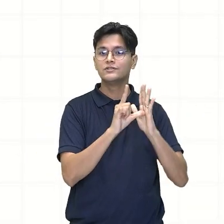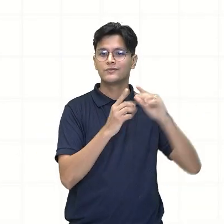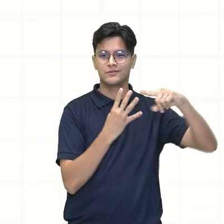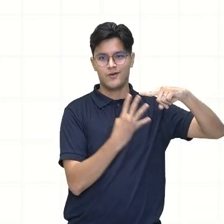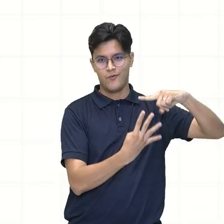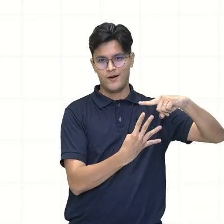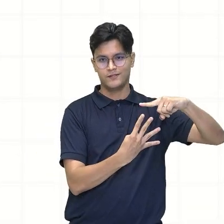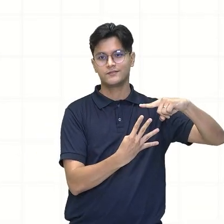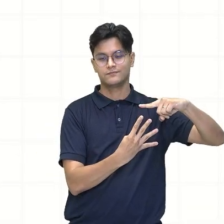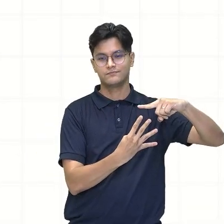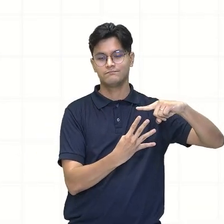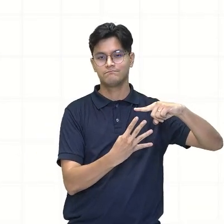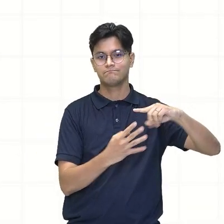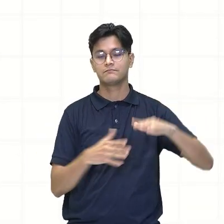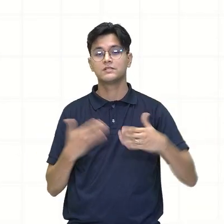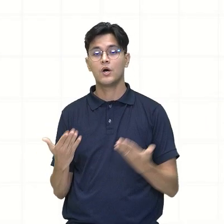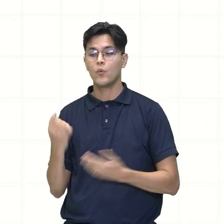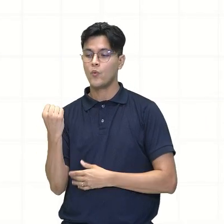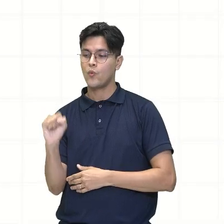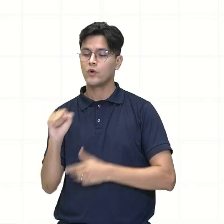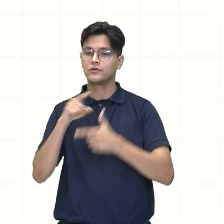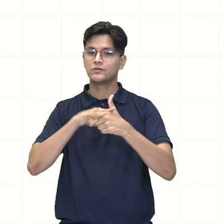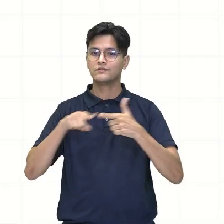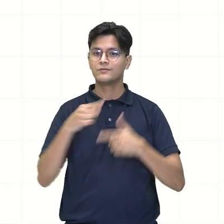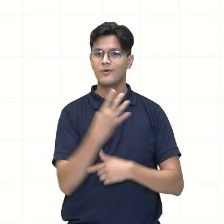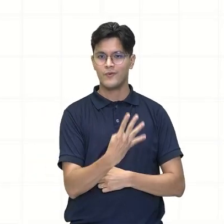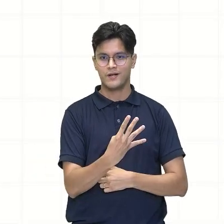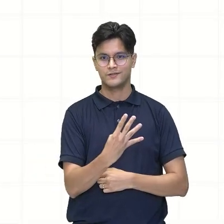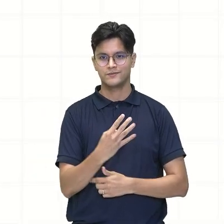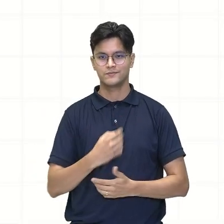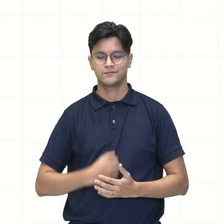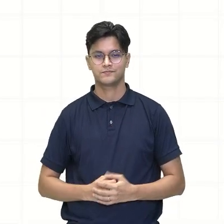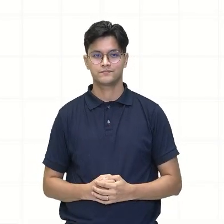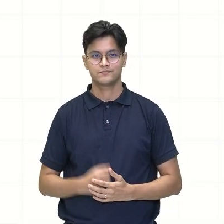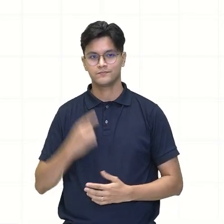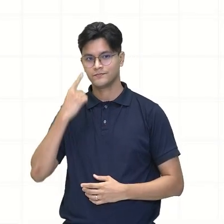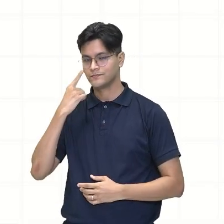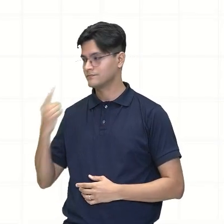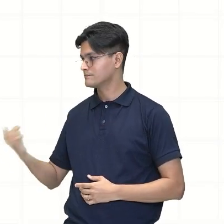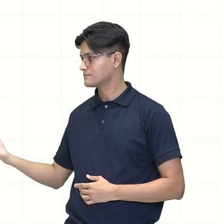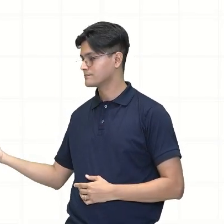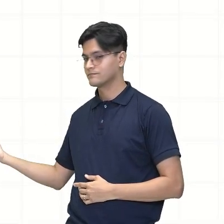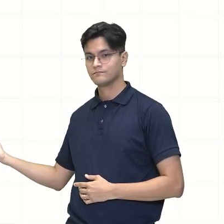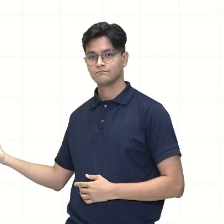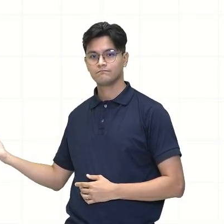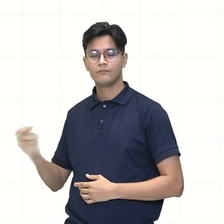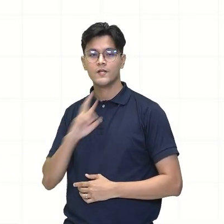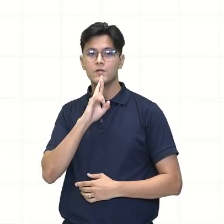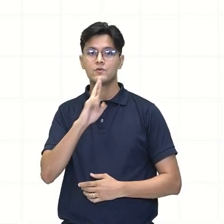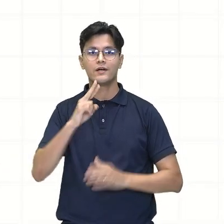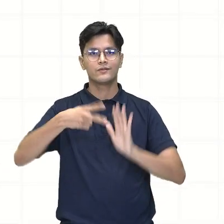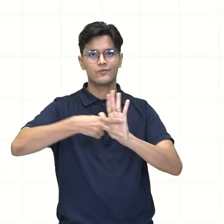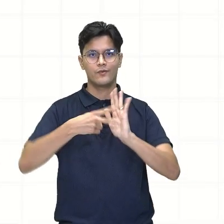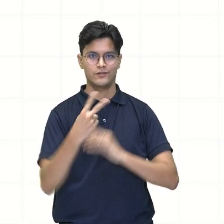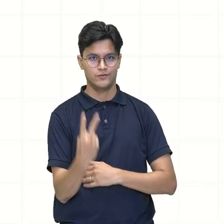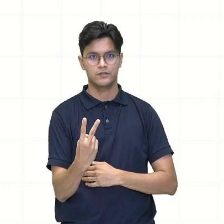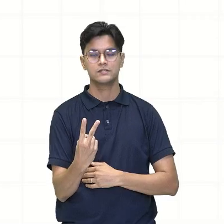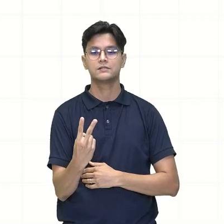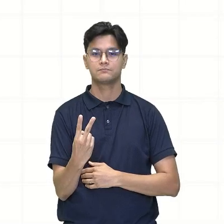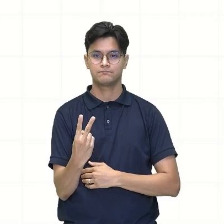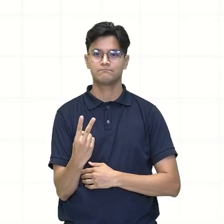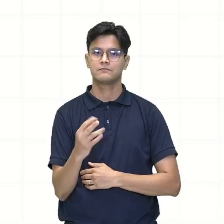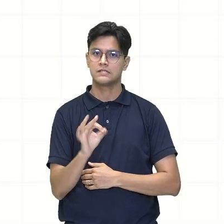sempre você vai dividir esses denominadores. Então, dividindo o 8 por 4, eu tenho o resultado 2, né? Tem que lembrar aí